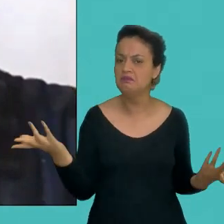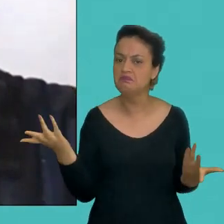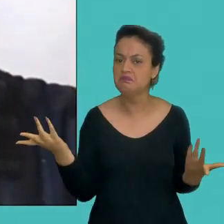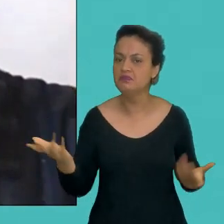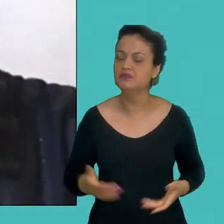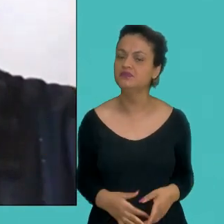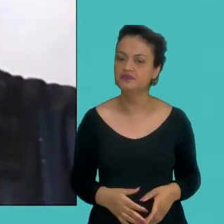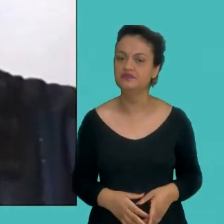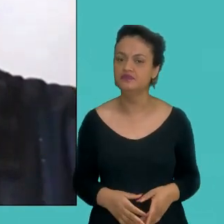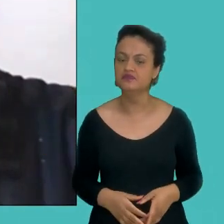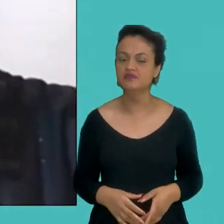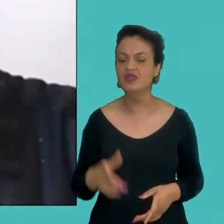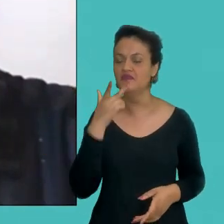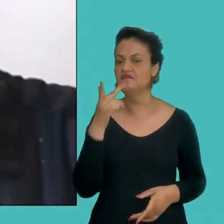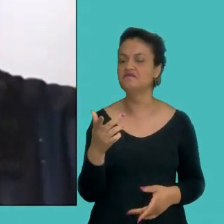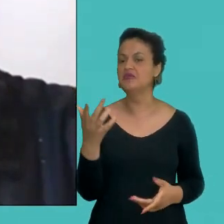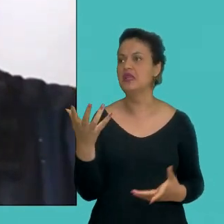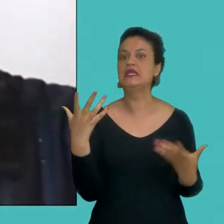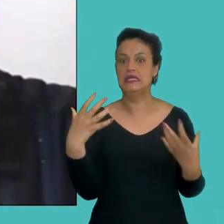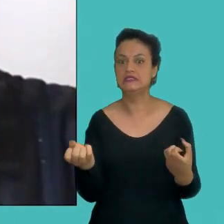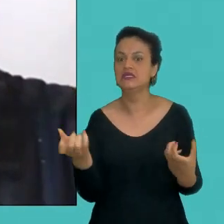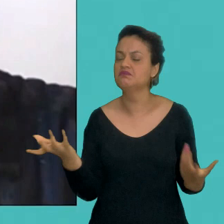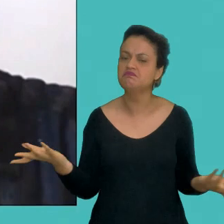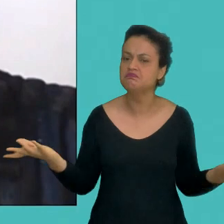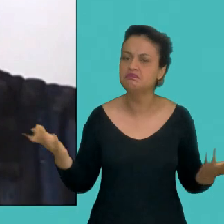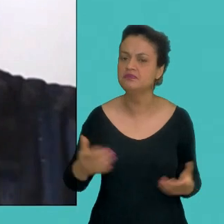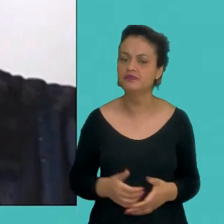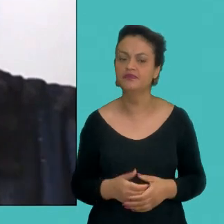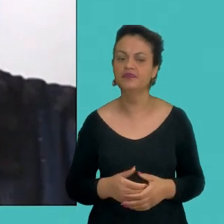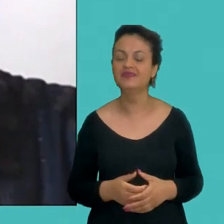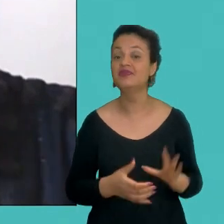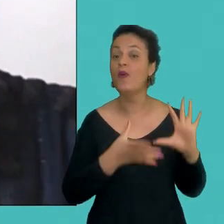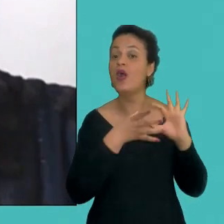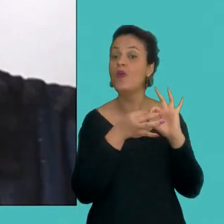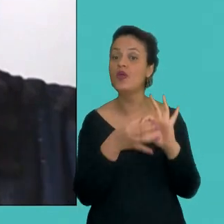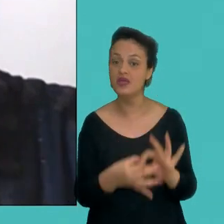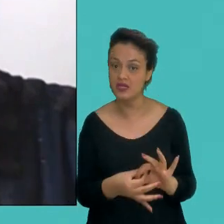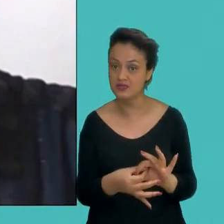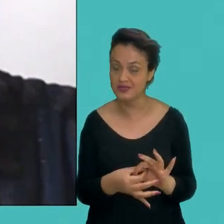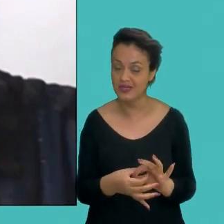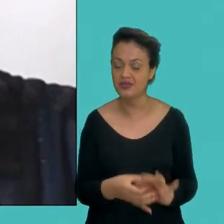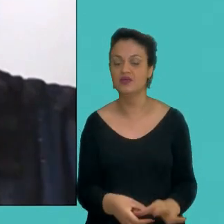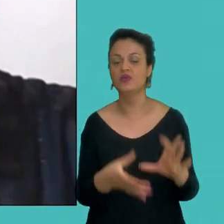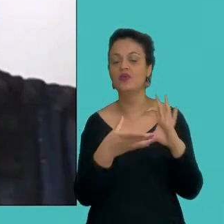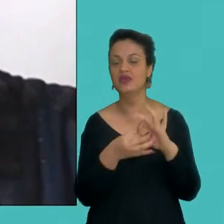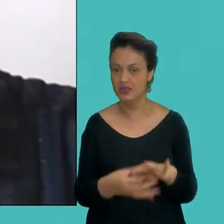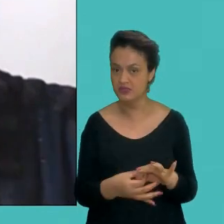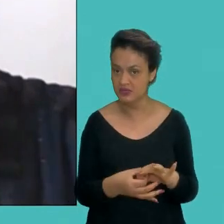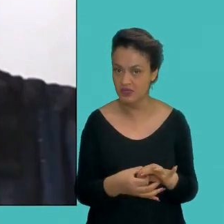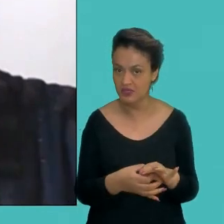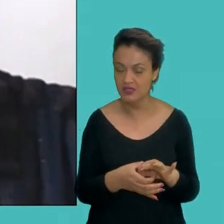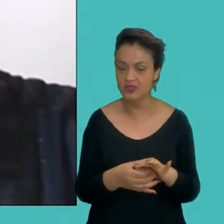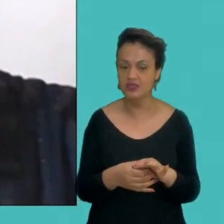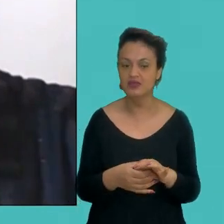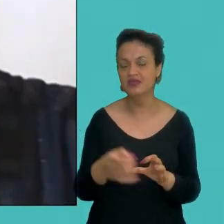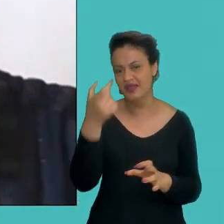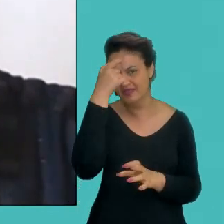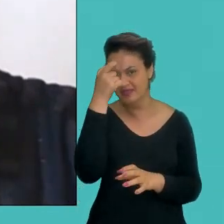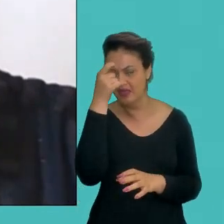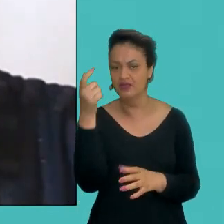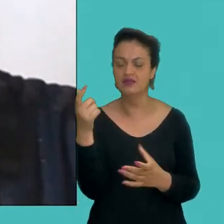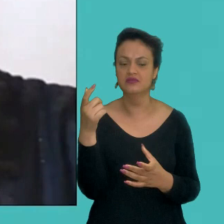você muda isso 180 graus e passa a dizer o contrário do que você disse. Então, a coerência